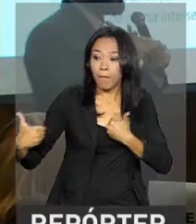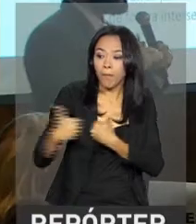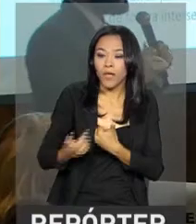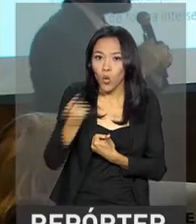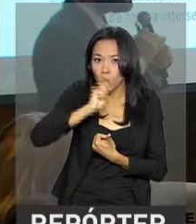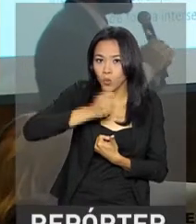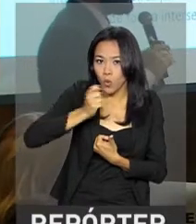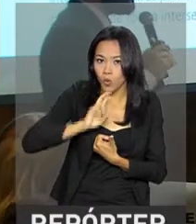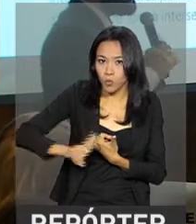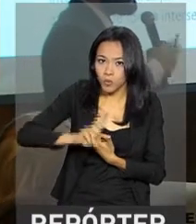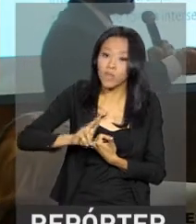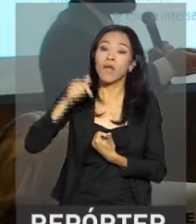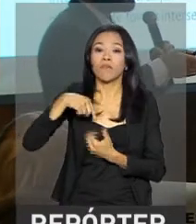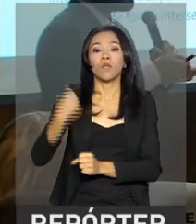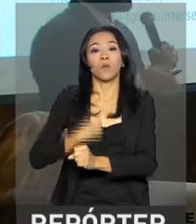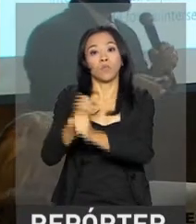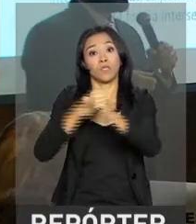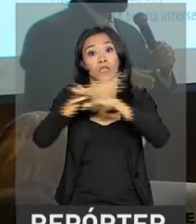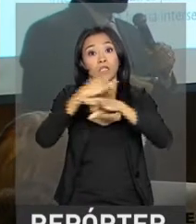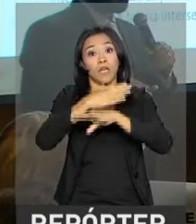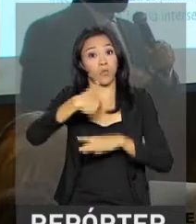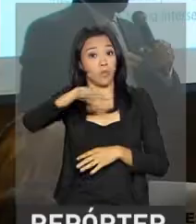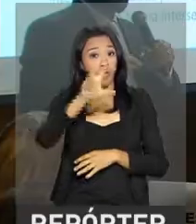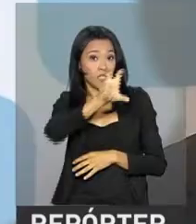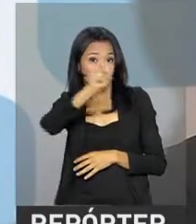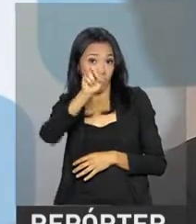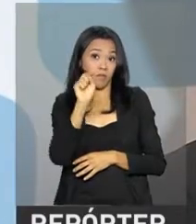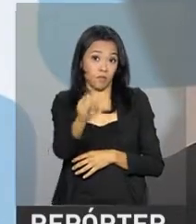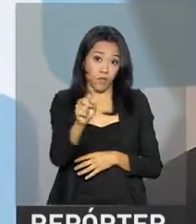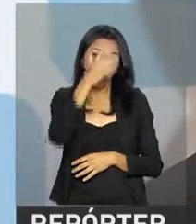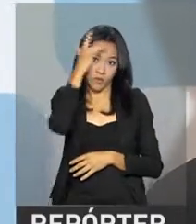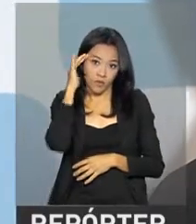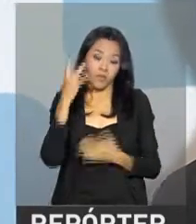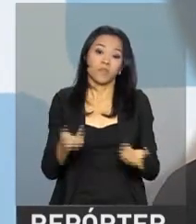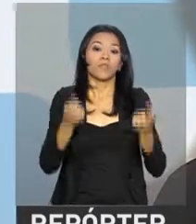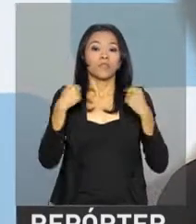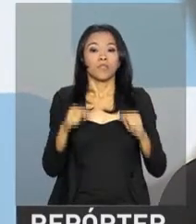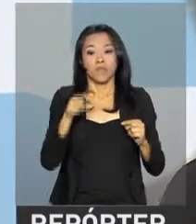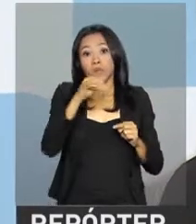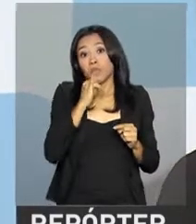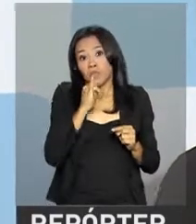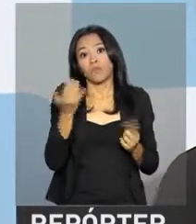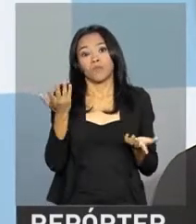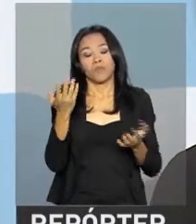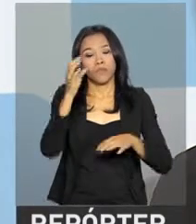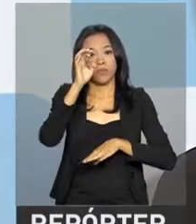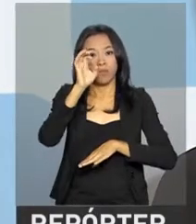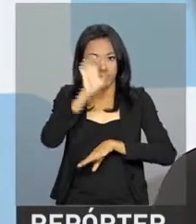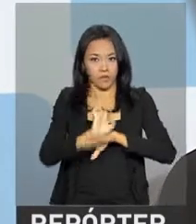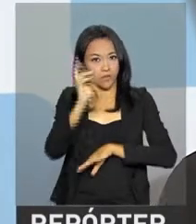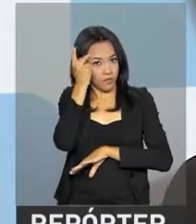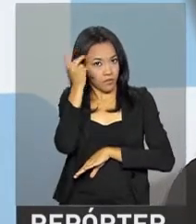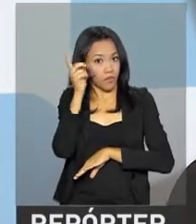grande. Eles serão construídos em cidades com mais de 500 mil habitantes. Tratativas já com o município de São Paulo,